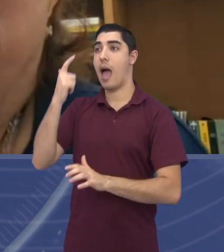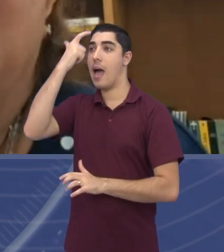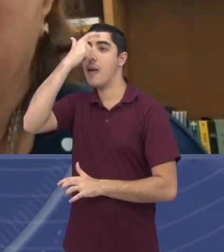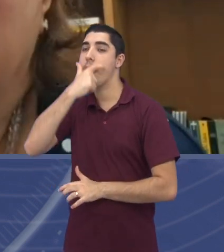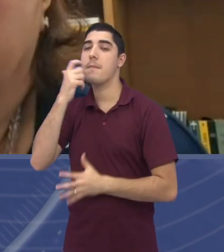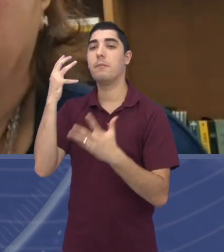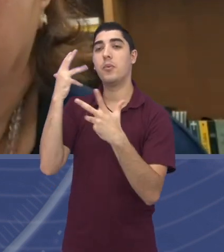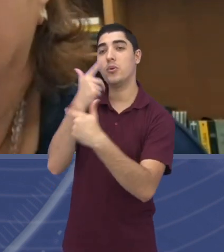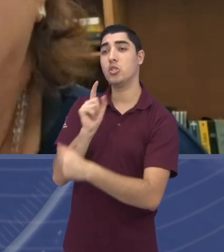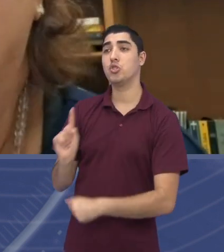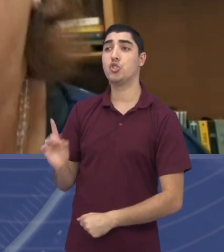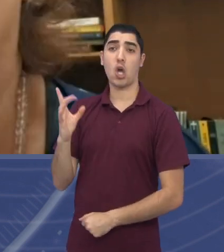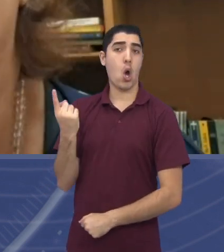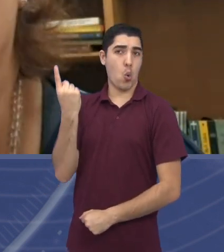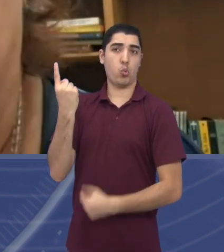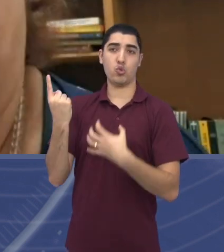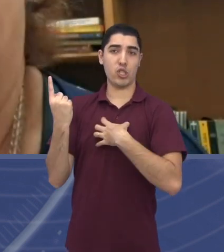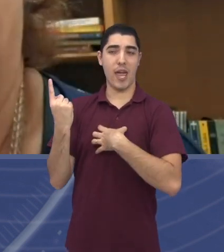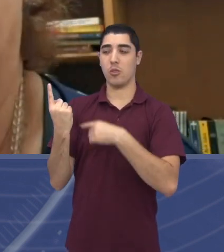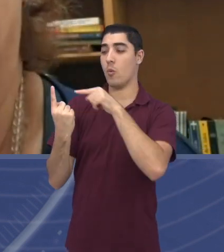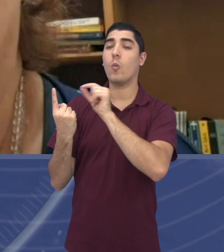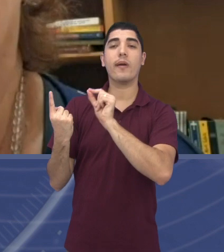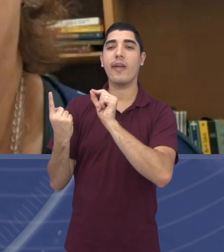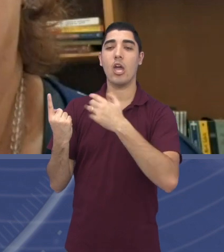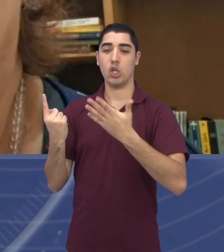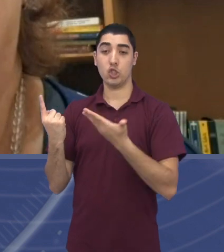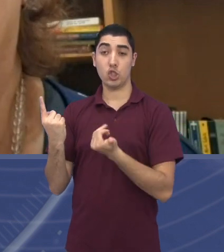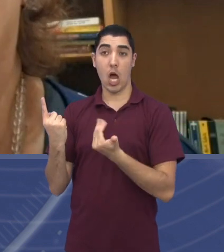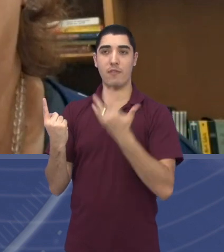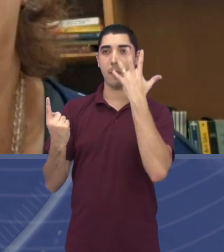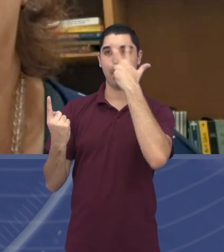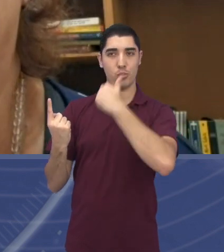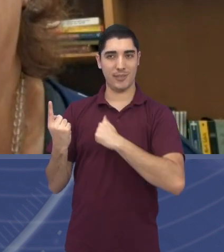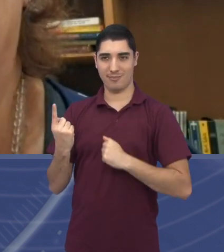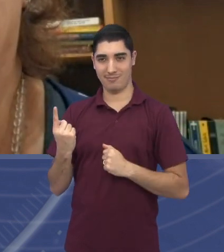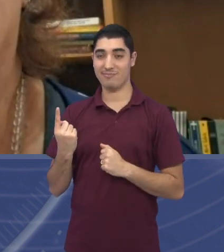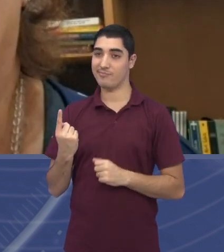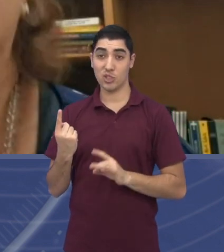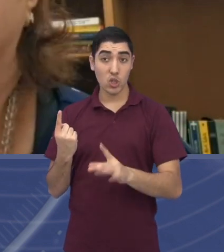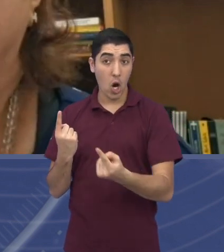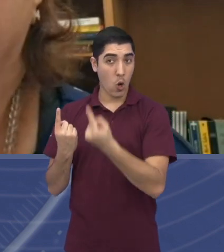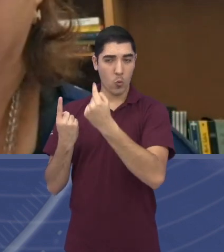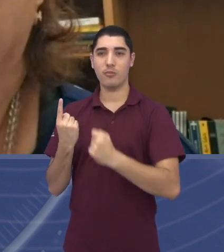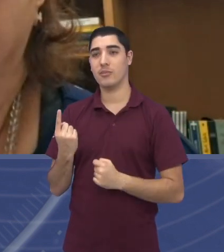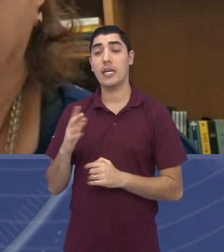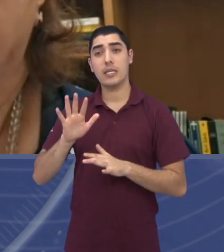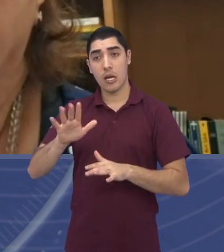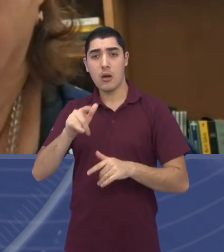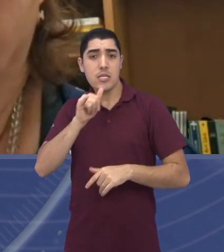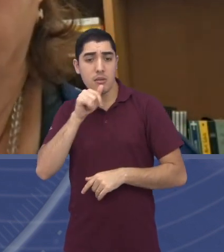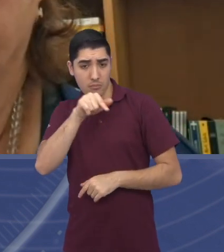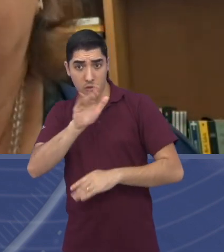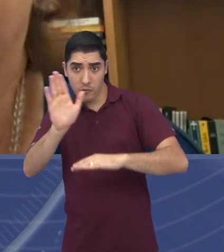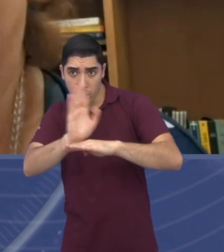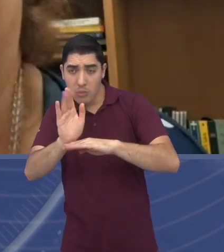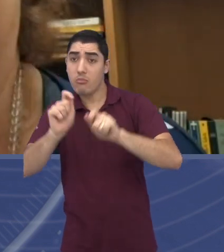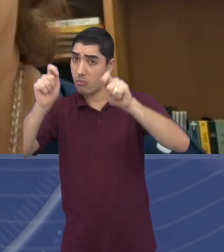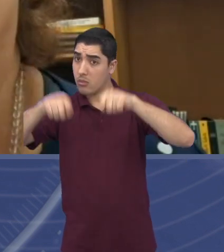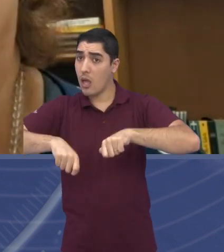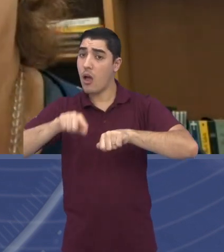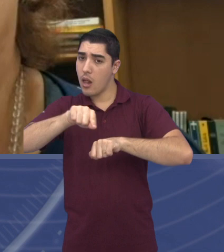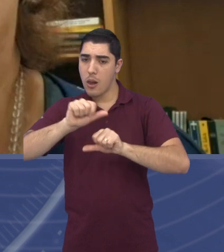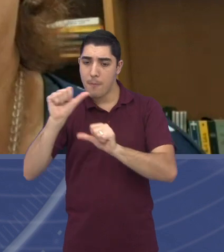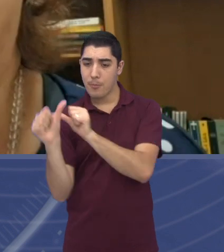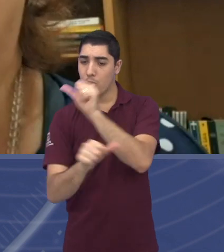de beleza tem que ser único e jovem, né? Então, você pode ter nos filmes uma